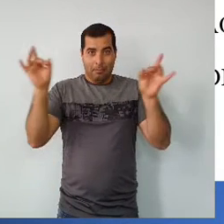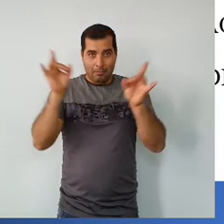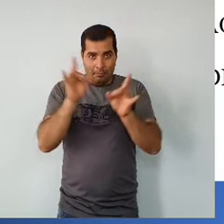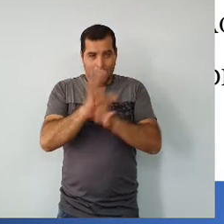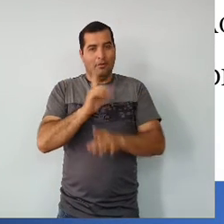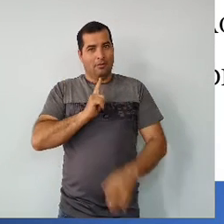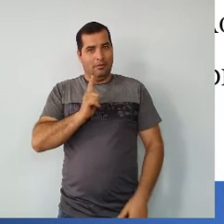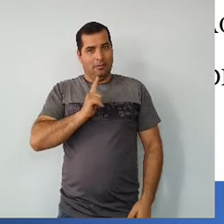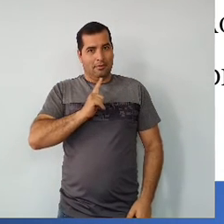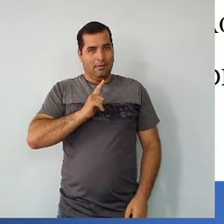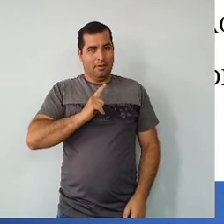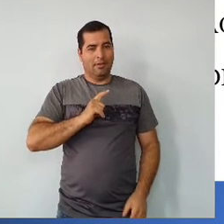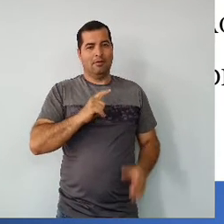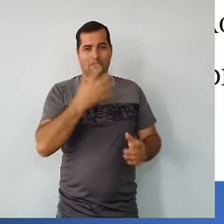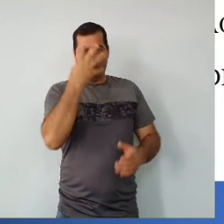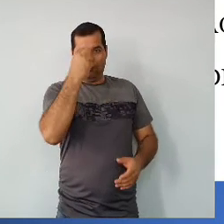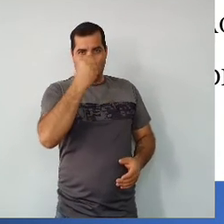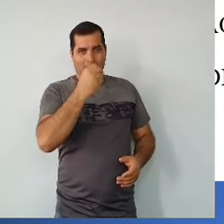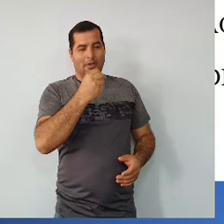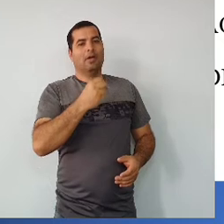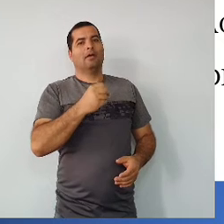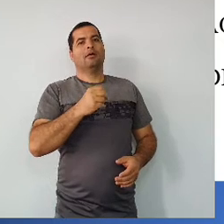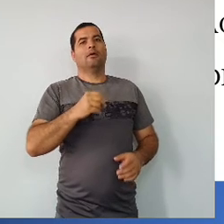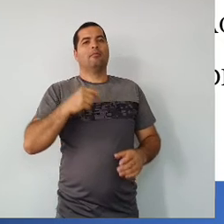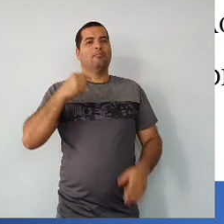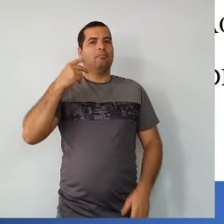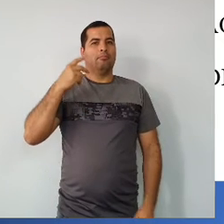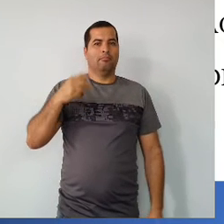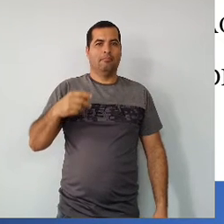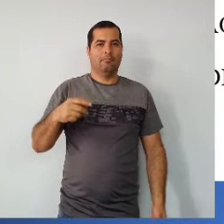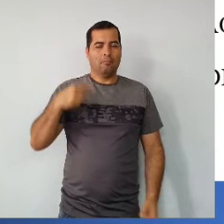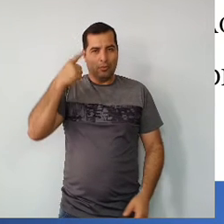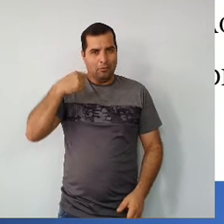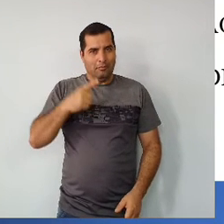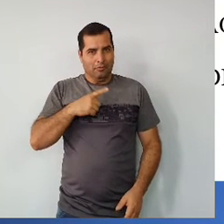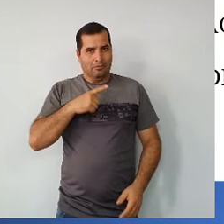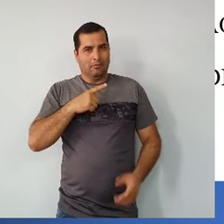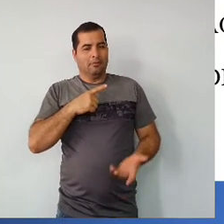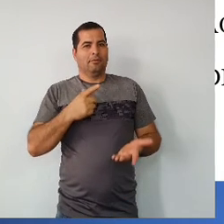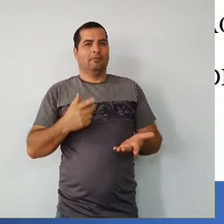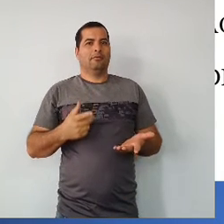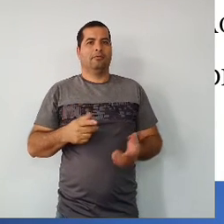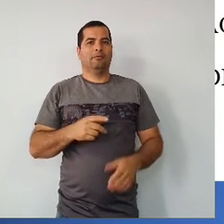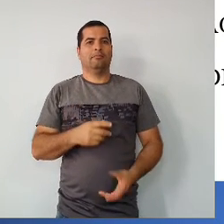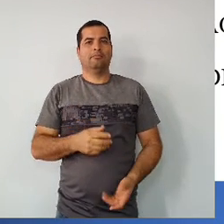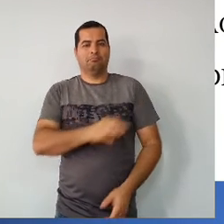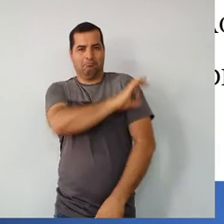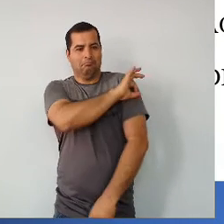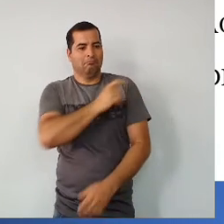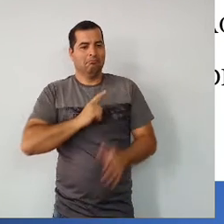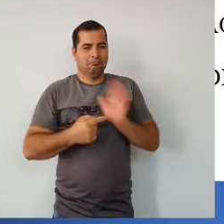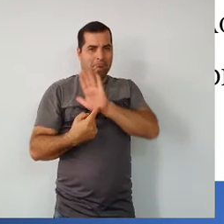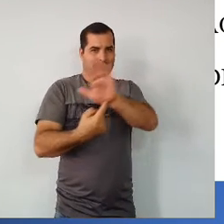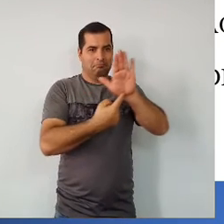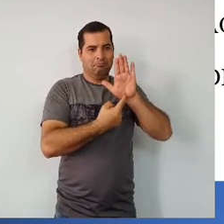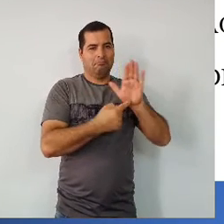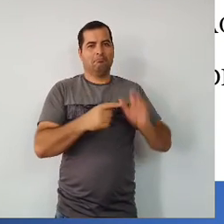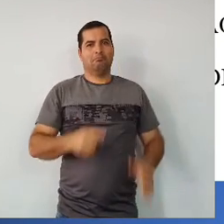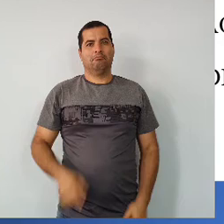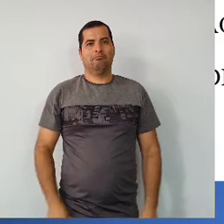Aqui nós temos a imagem, né, da subdelegacia de polícia de Hortolândia. Já a